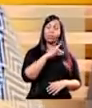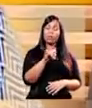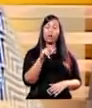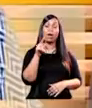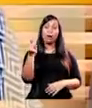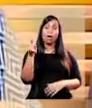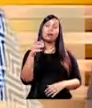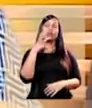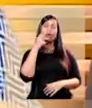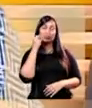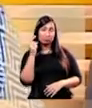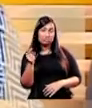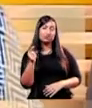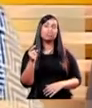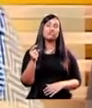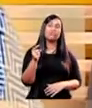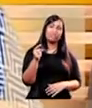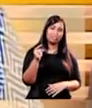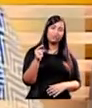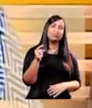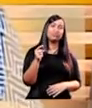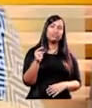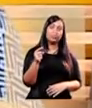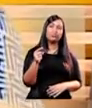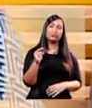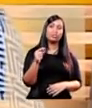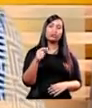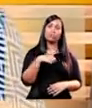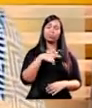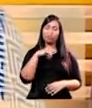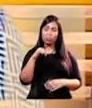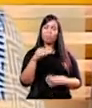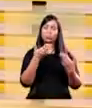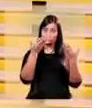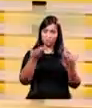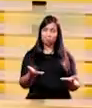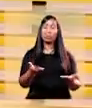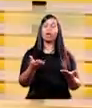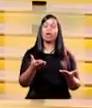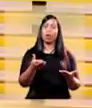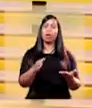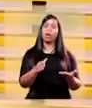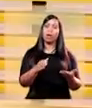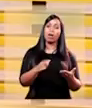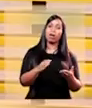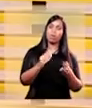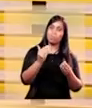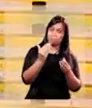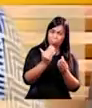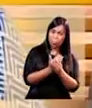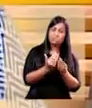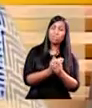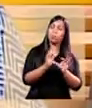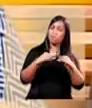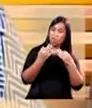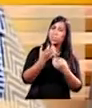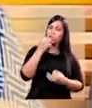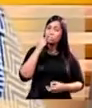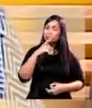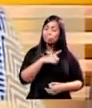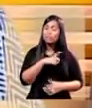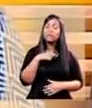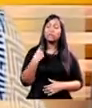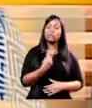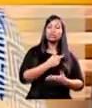um casal, essa criança, nós iremos deferir a guarda provisória para determinado familiar. Nós